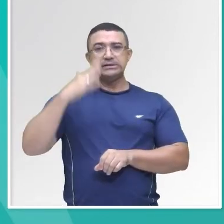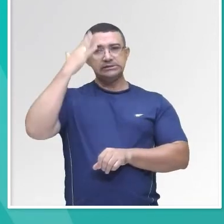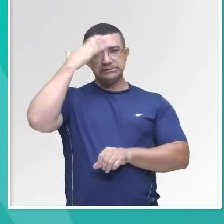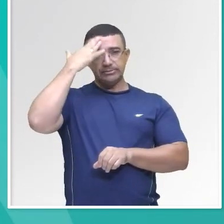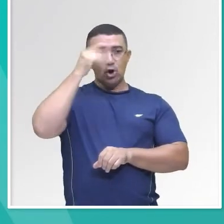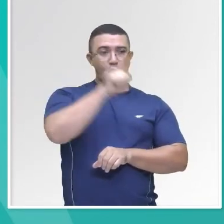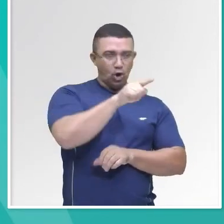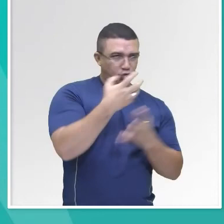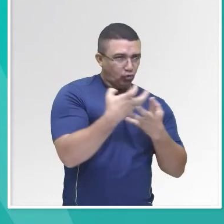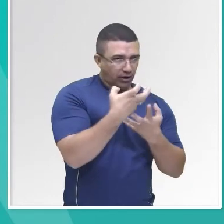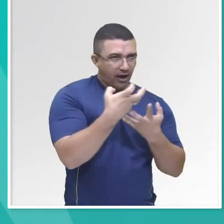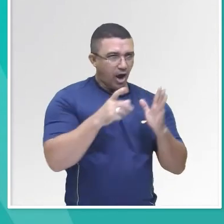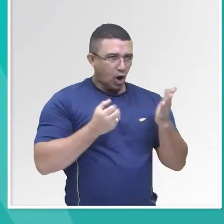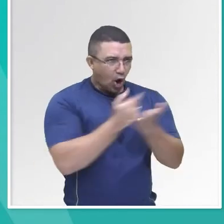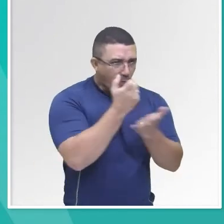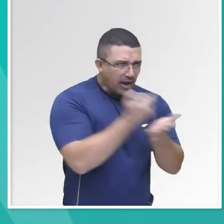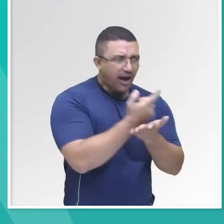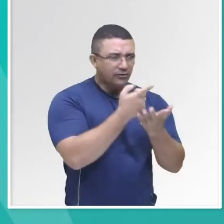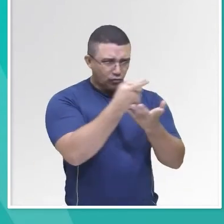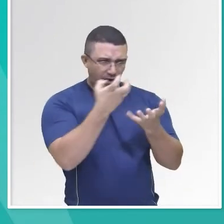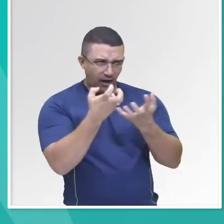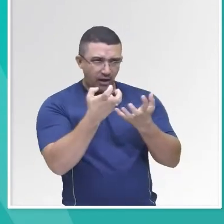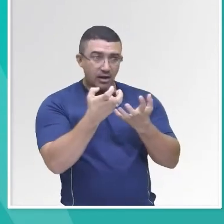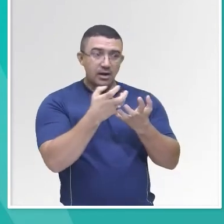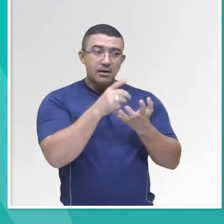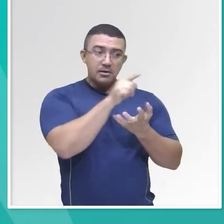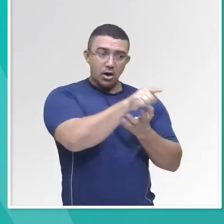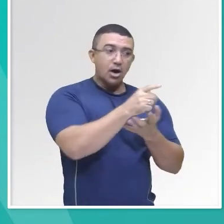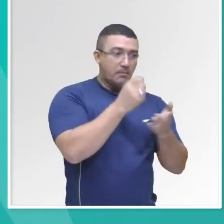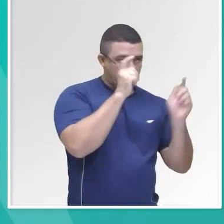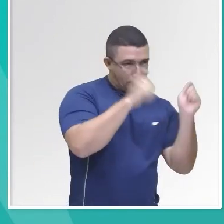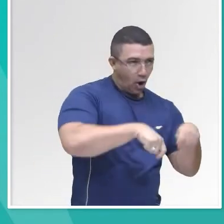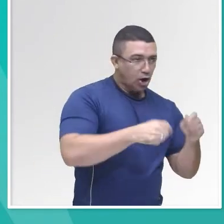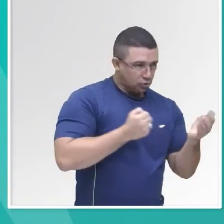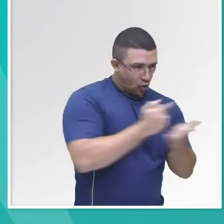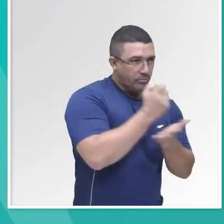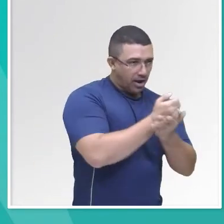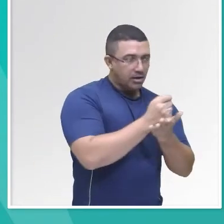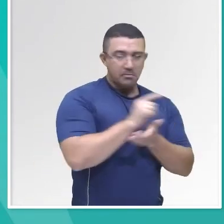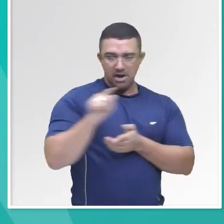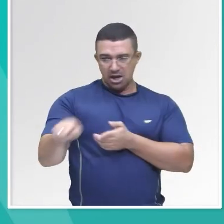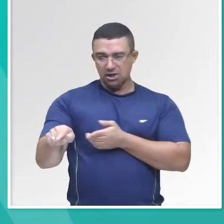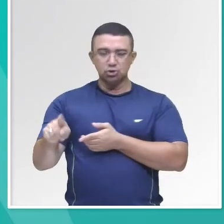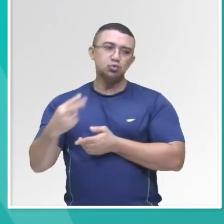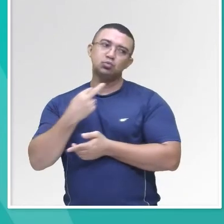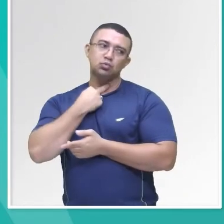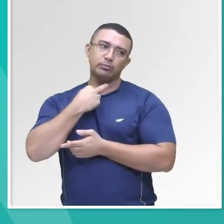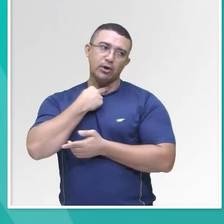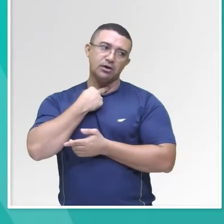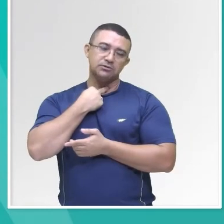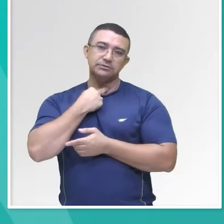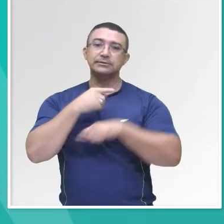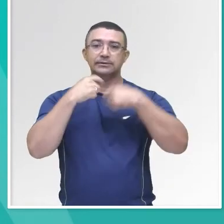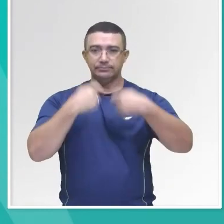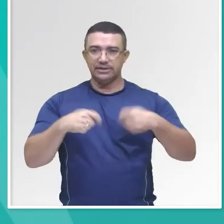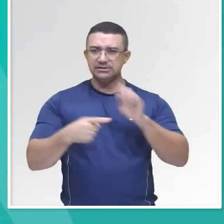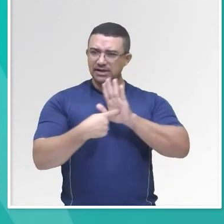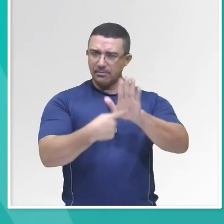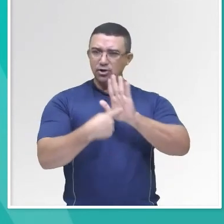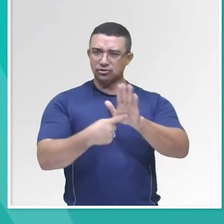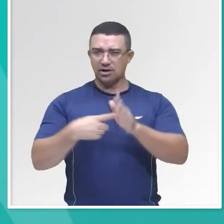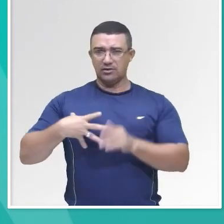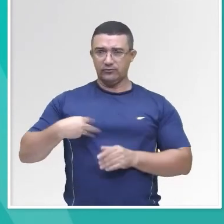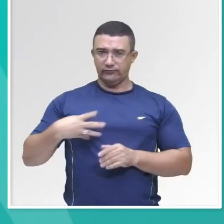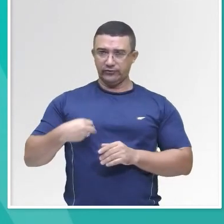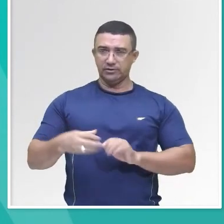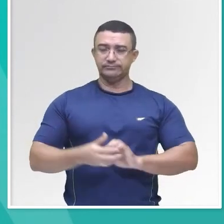para as lojas, deve fazer acordo com as crianças sobre o que pode ou não comprar. Né? E aqui ele fecha. Dentro de